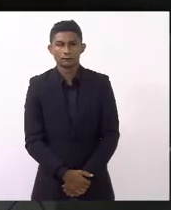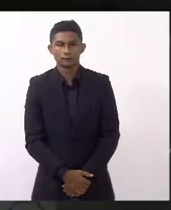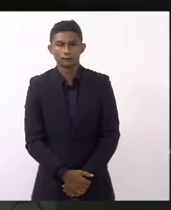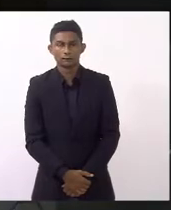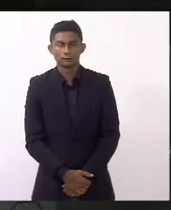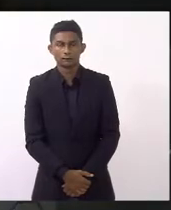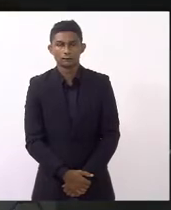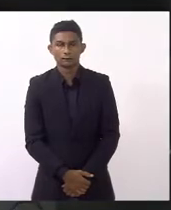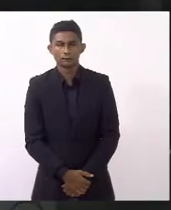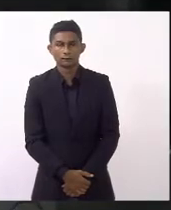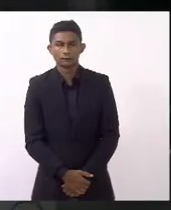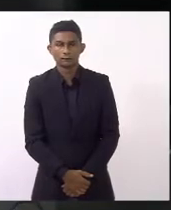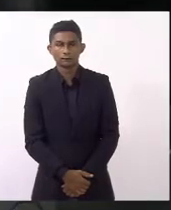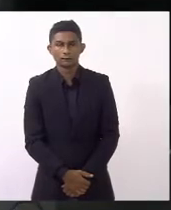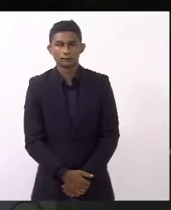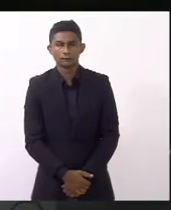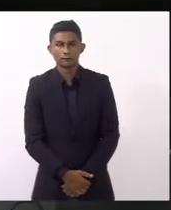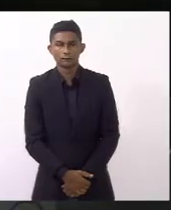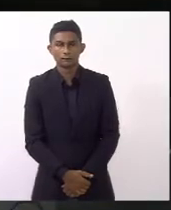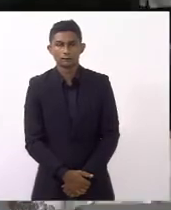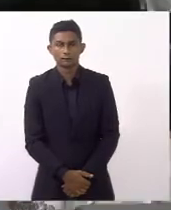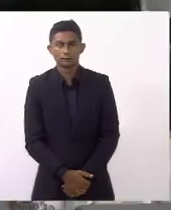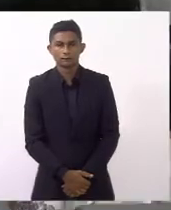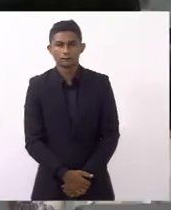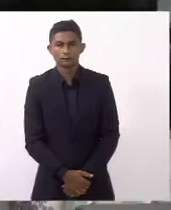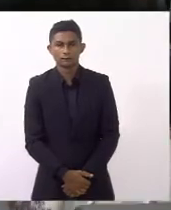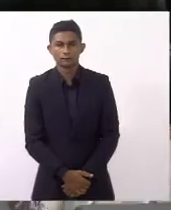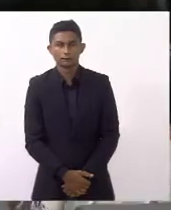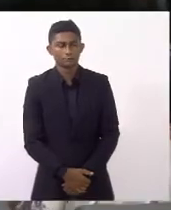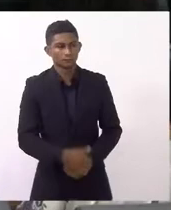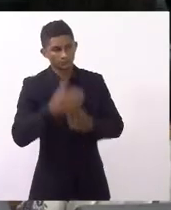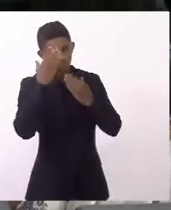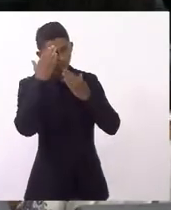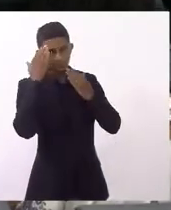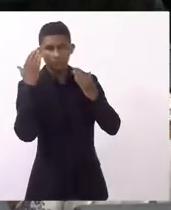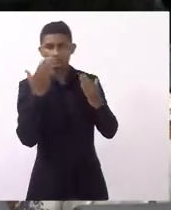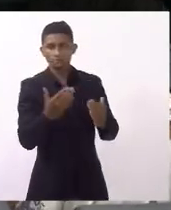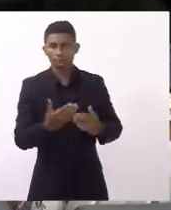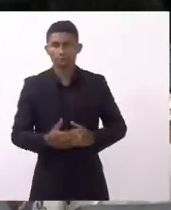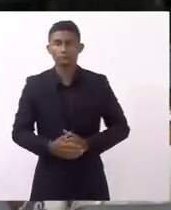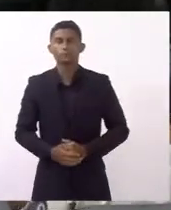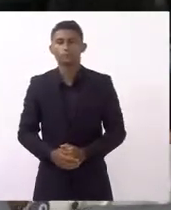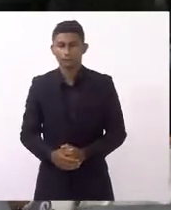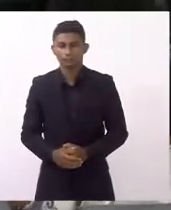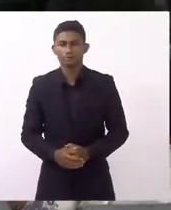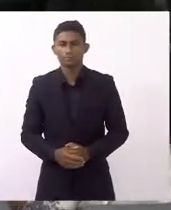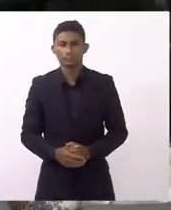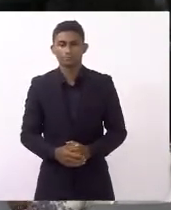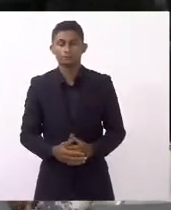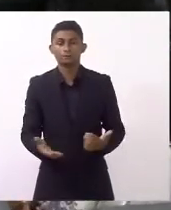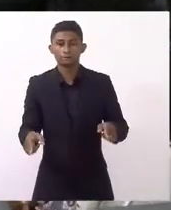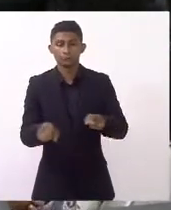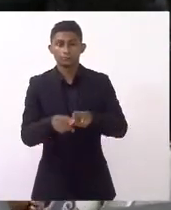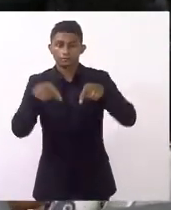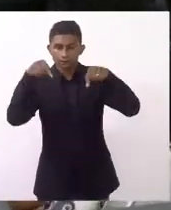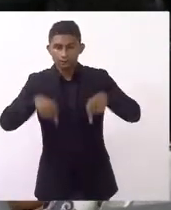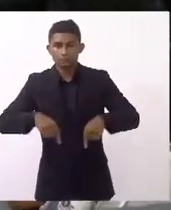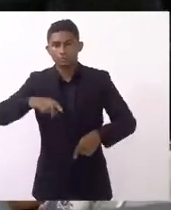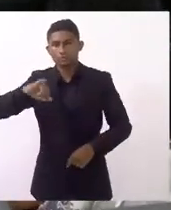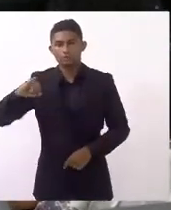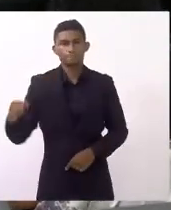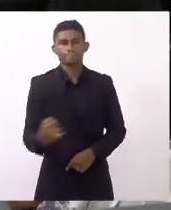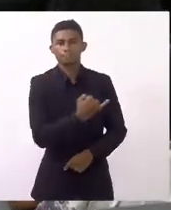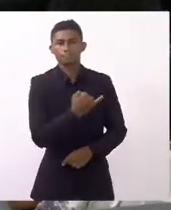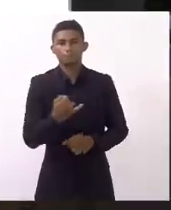em cima de cada Obrigada pai Adailton e nesta oportunidade